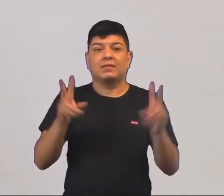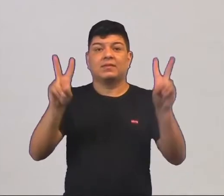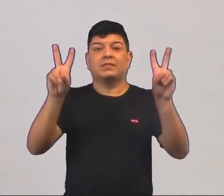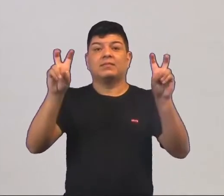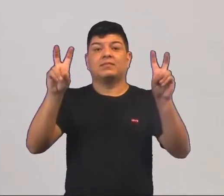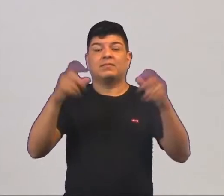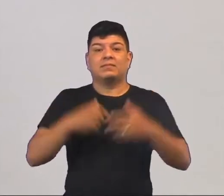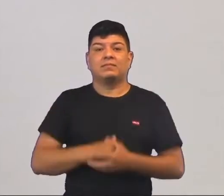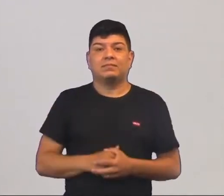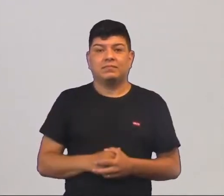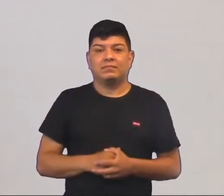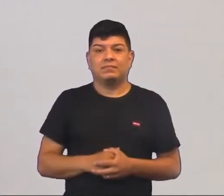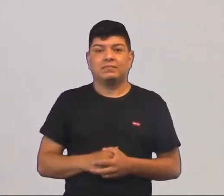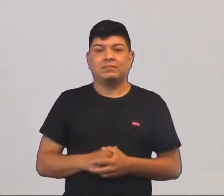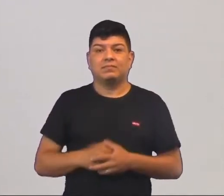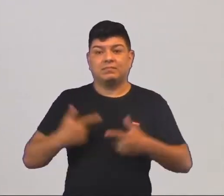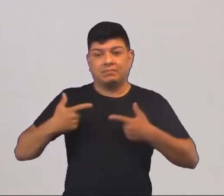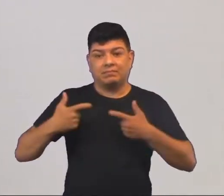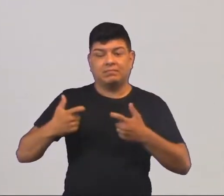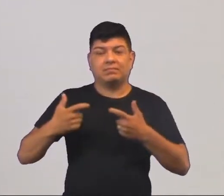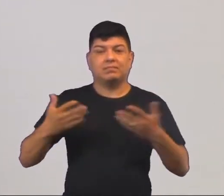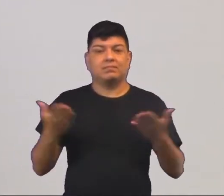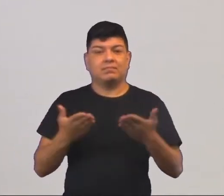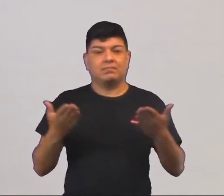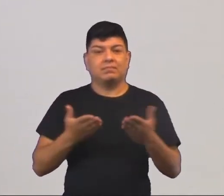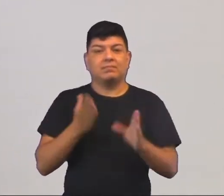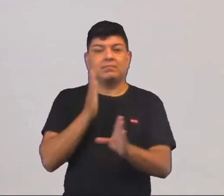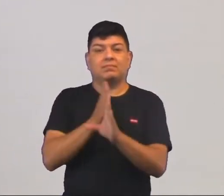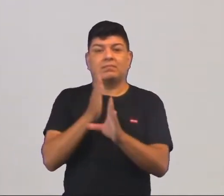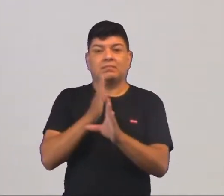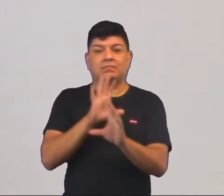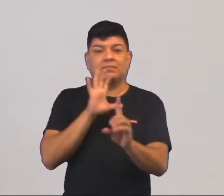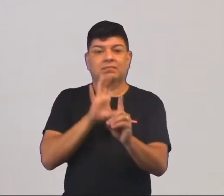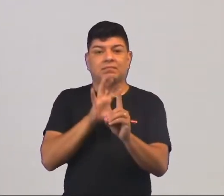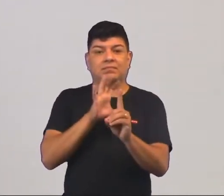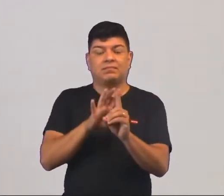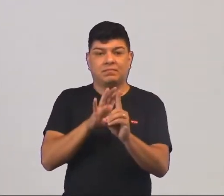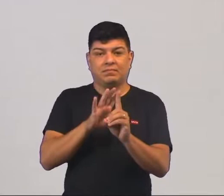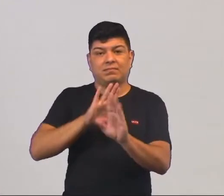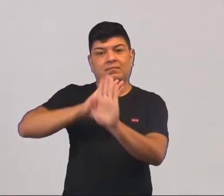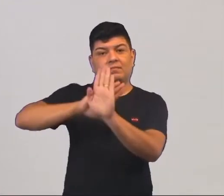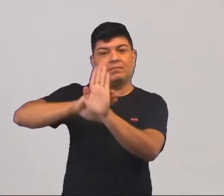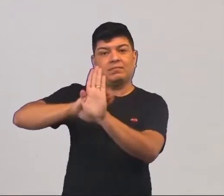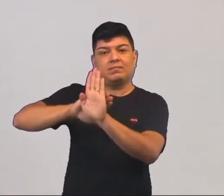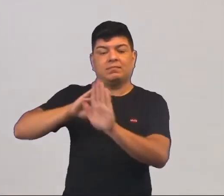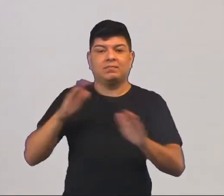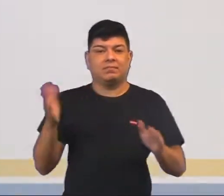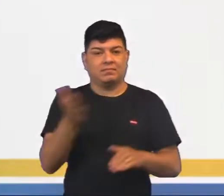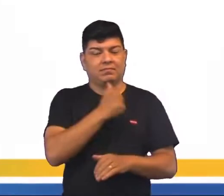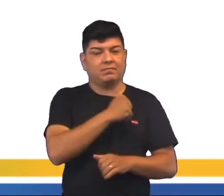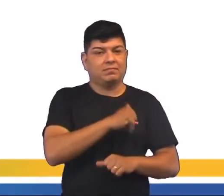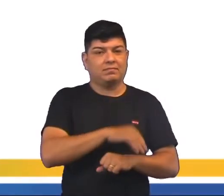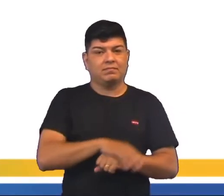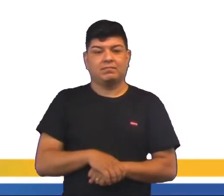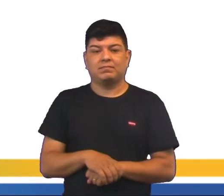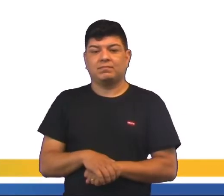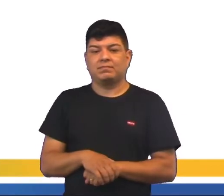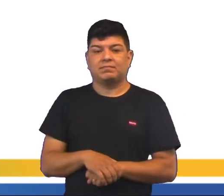falar dos conflitos recentes causados pela influência da Guerra Fria. Vamos lá?